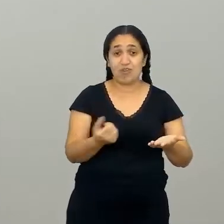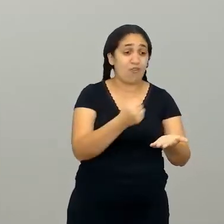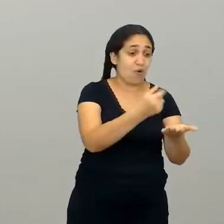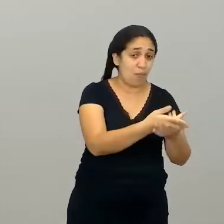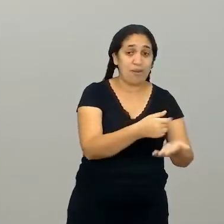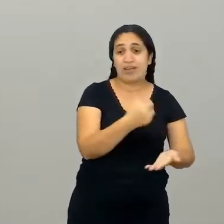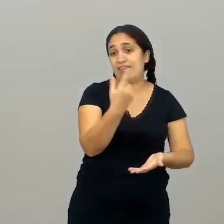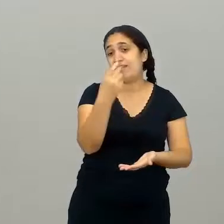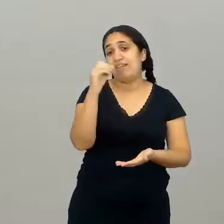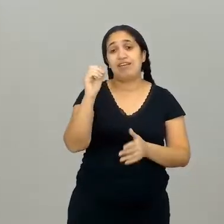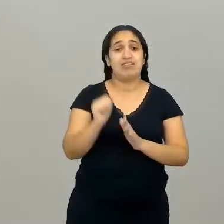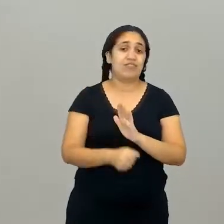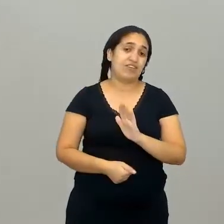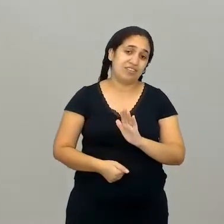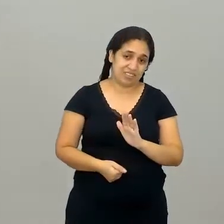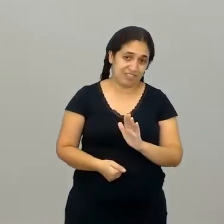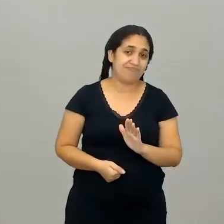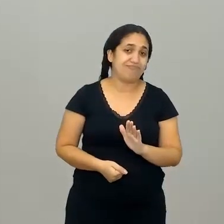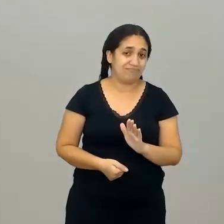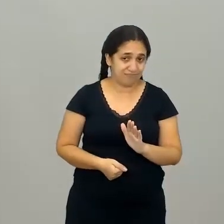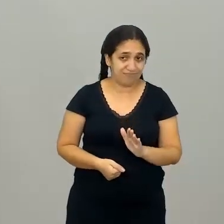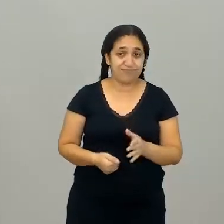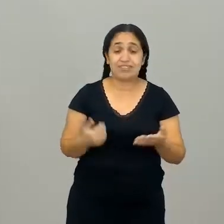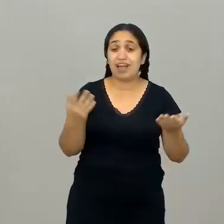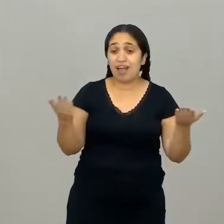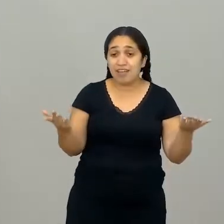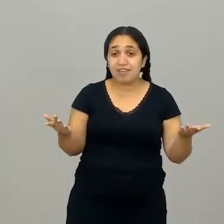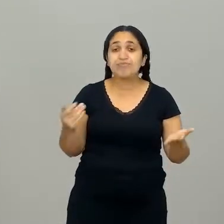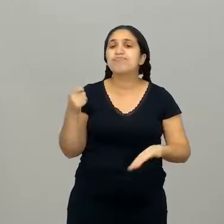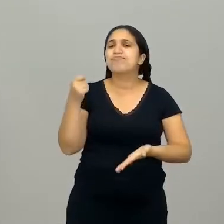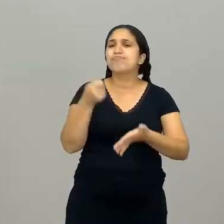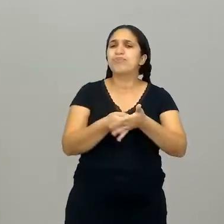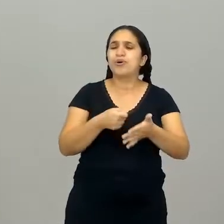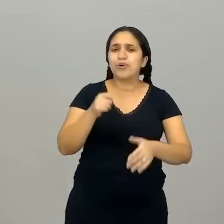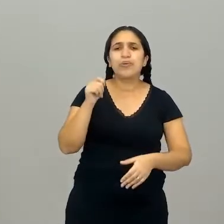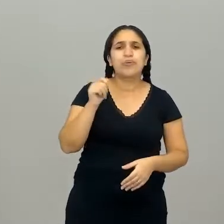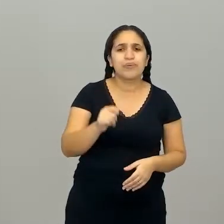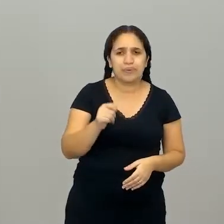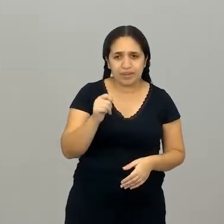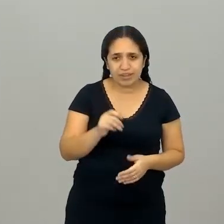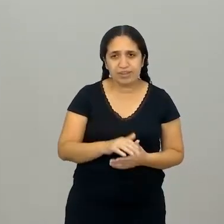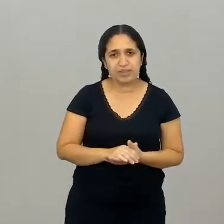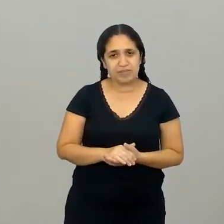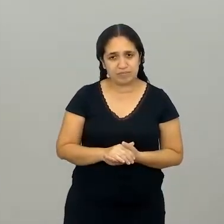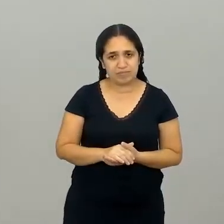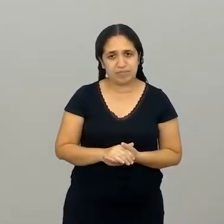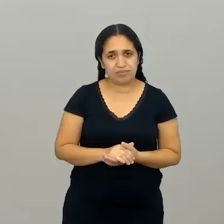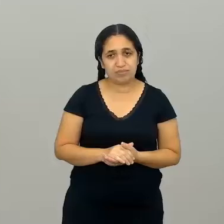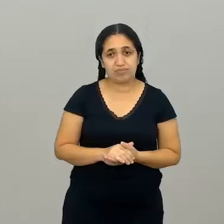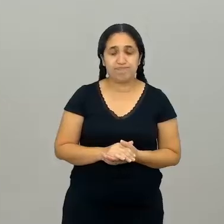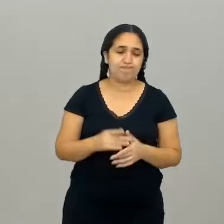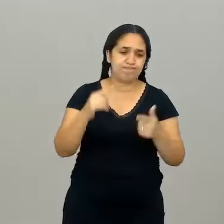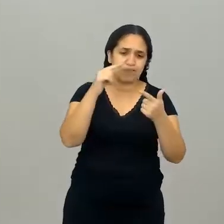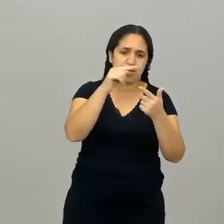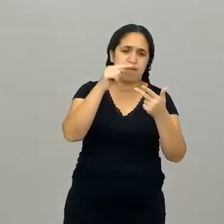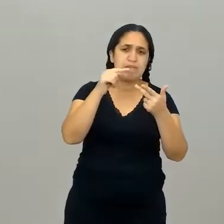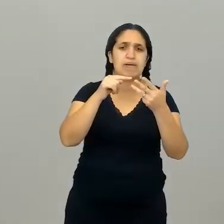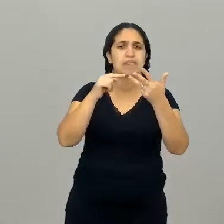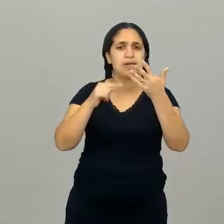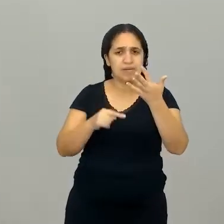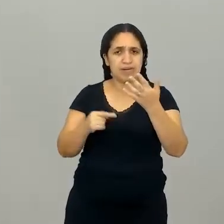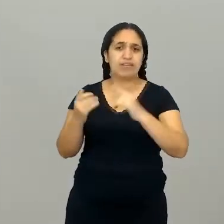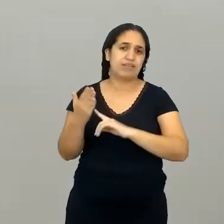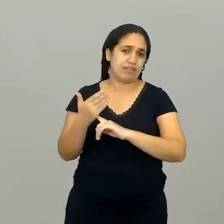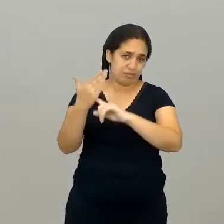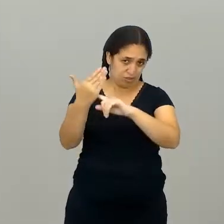Exato. E isso impõe uma radicalização maior das questões tecnológicas.